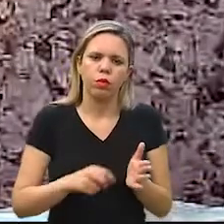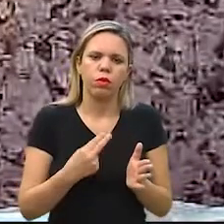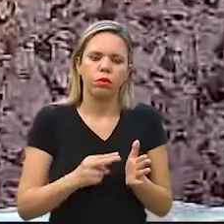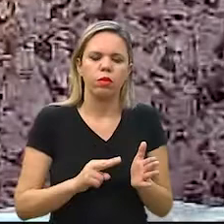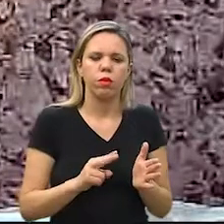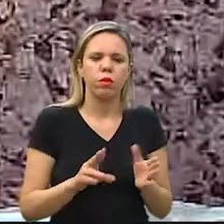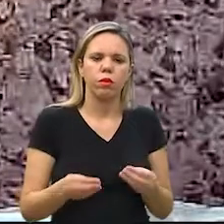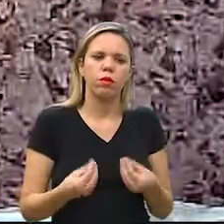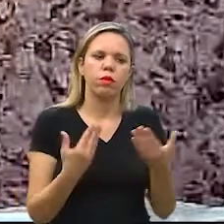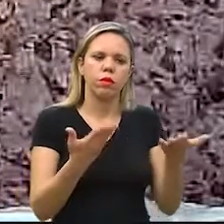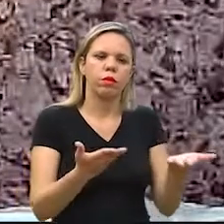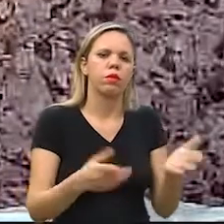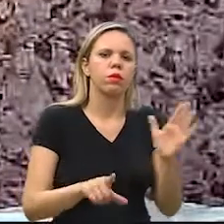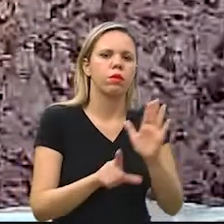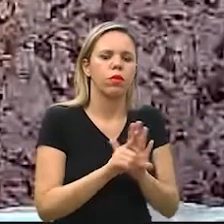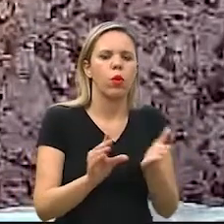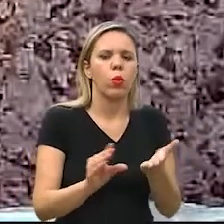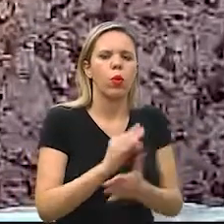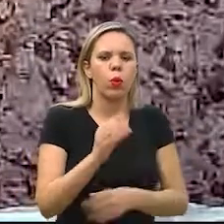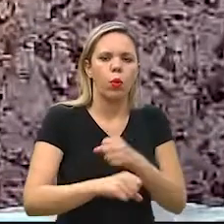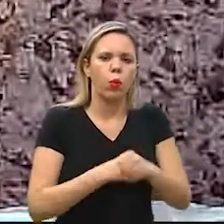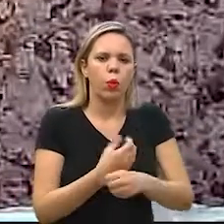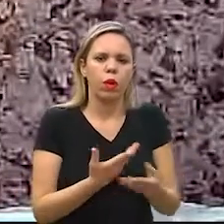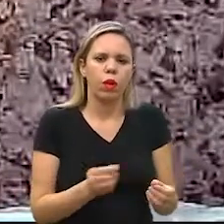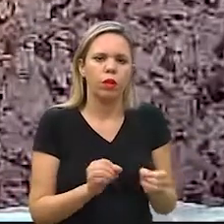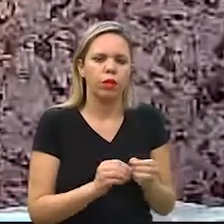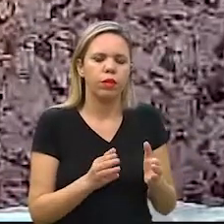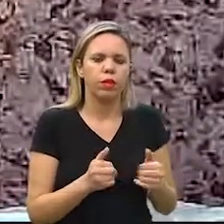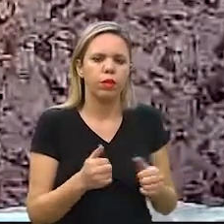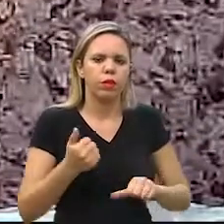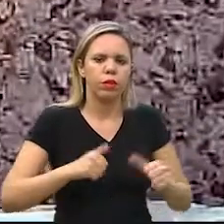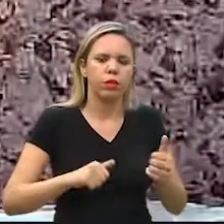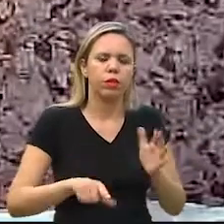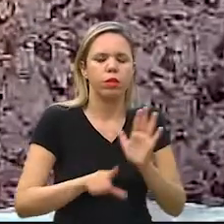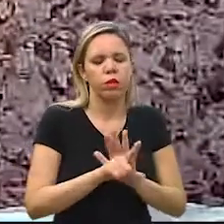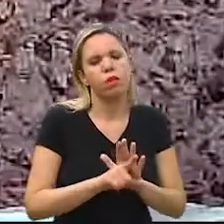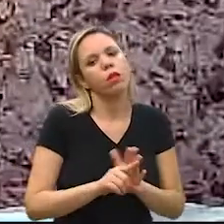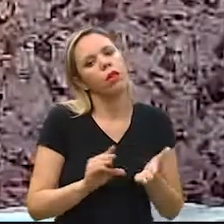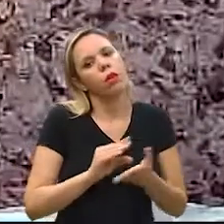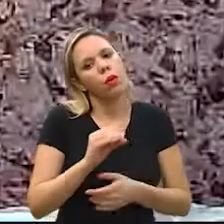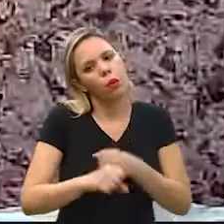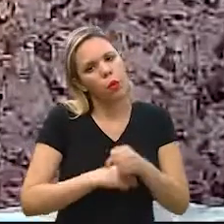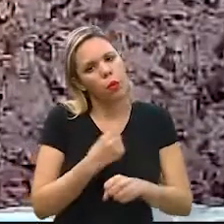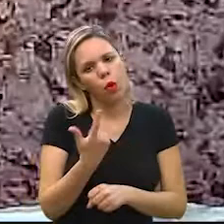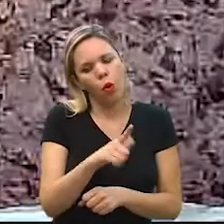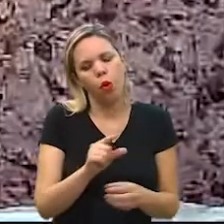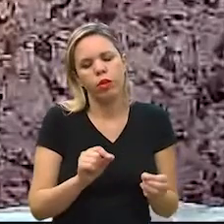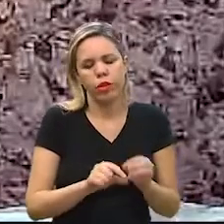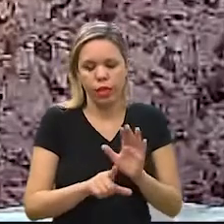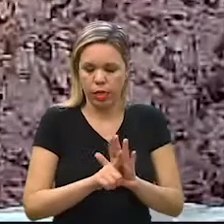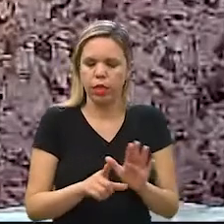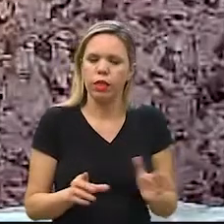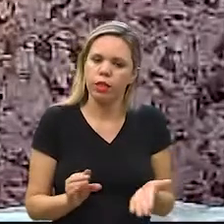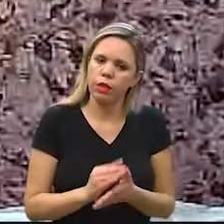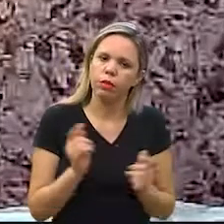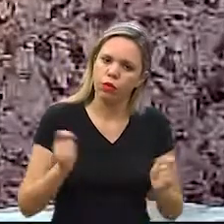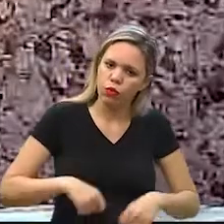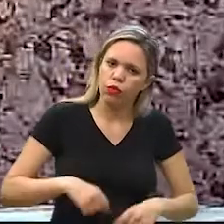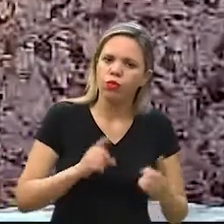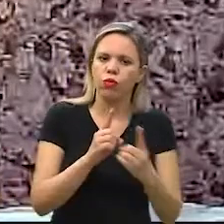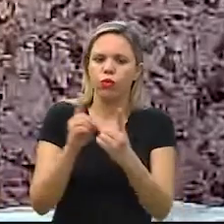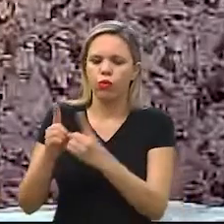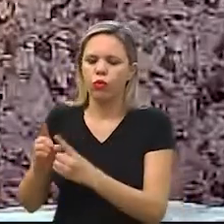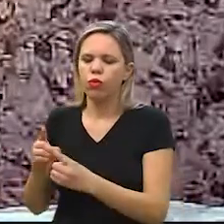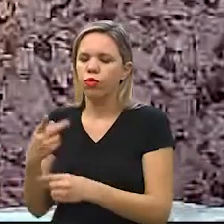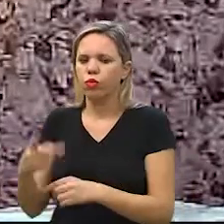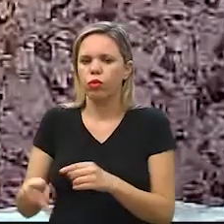para levar para a Lei Orçamentária Anual. Então, na Lei Orçamentária Anual, nós vamos fazer o possível para atender